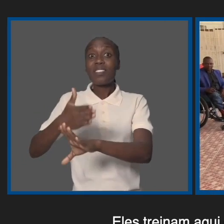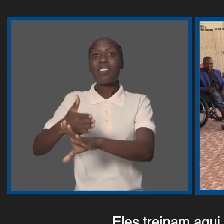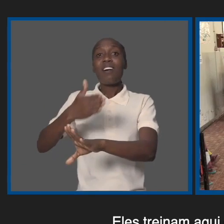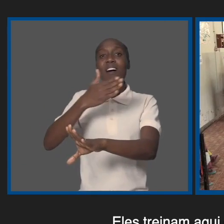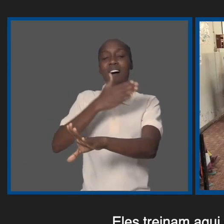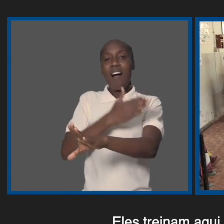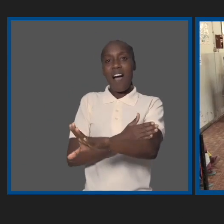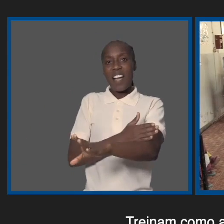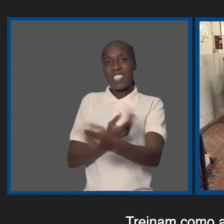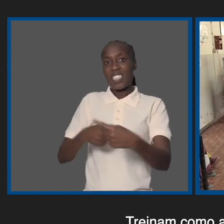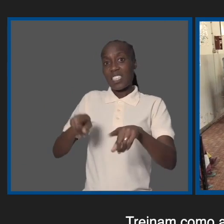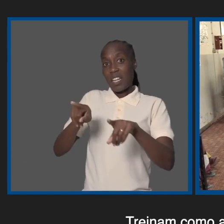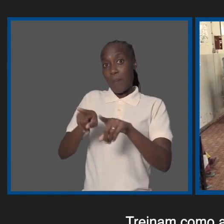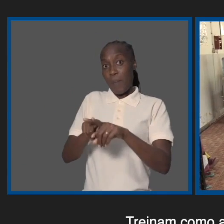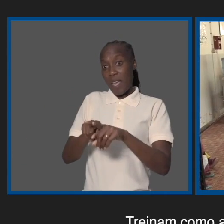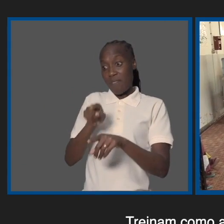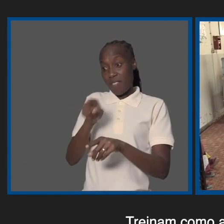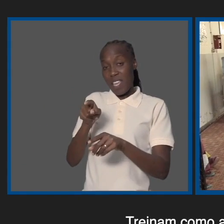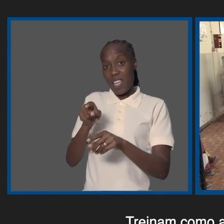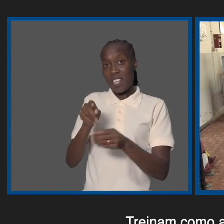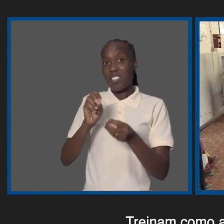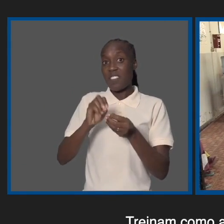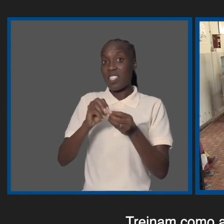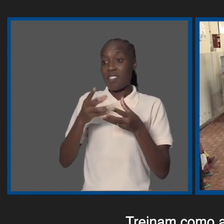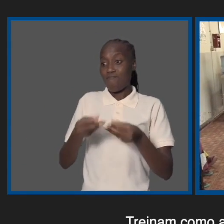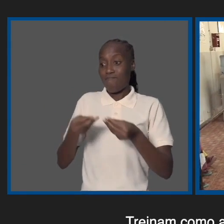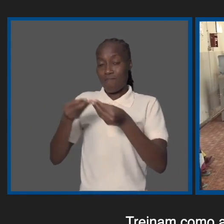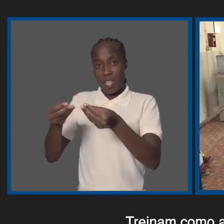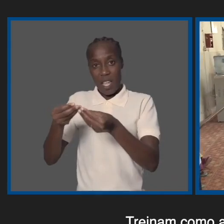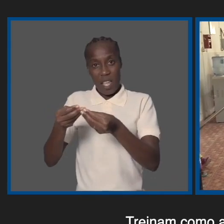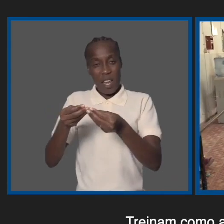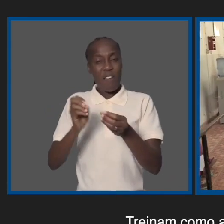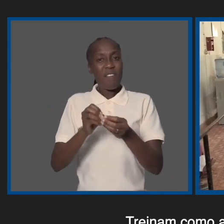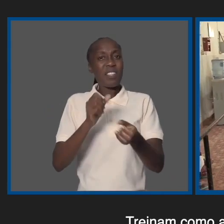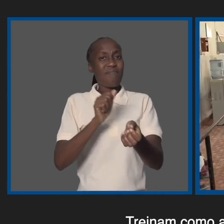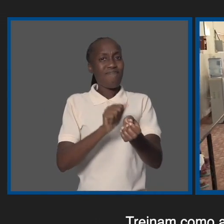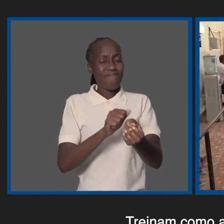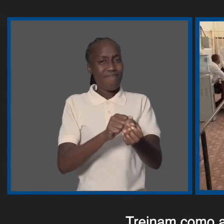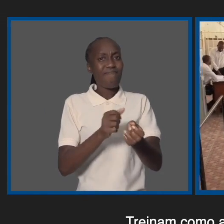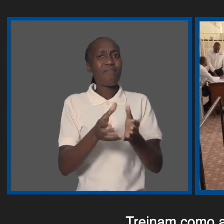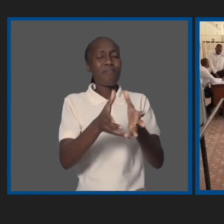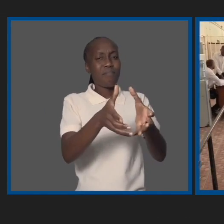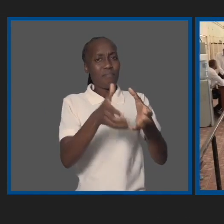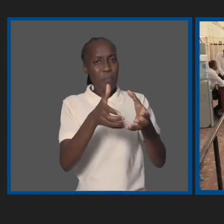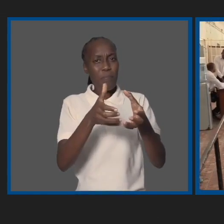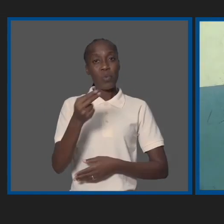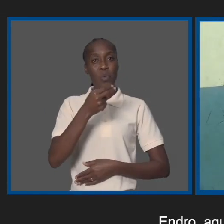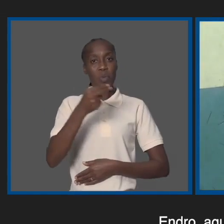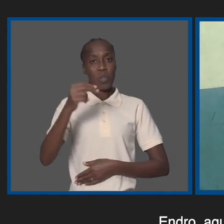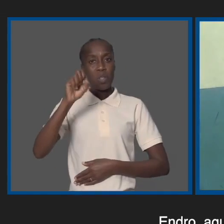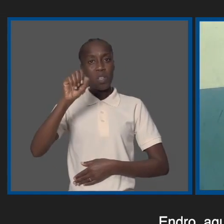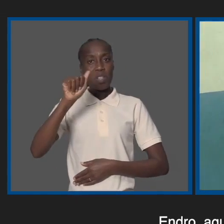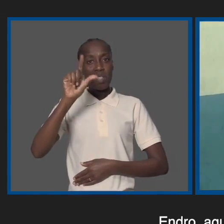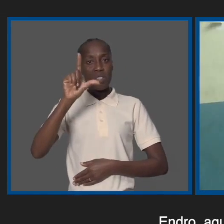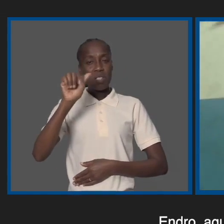se multiplicam a marcha, treinam comandado com os auxiliares de marcha, pessoas canadienas, etc. Exato.